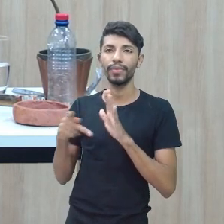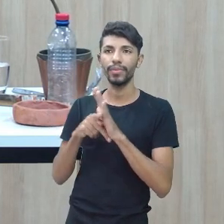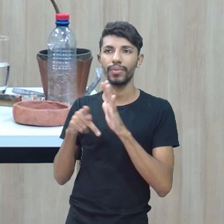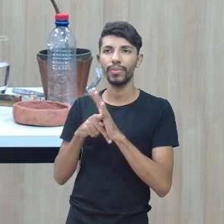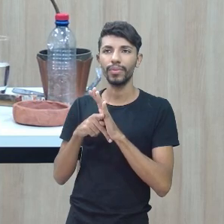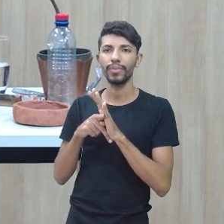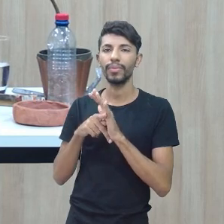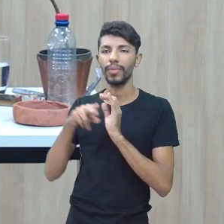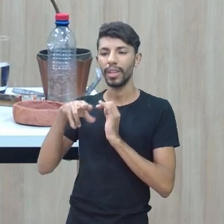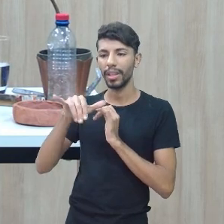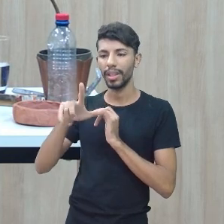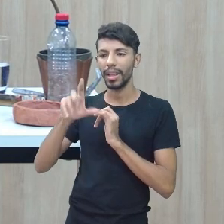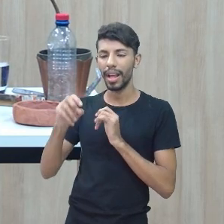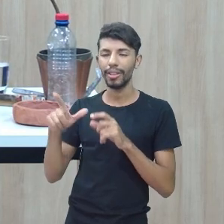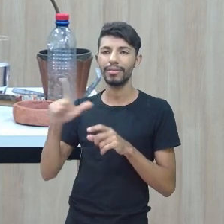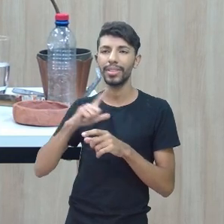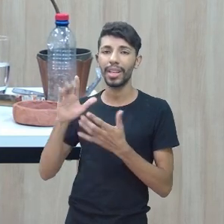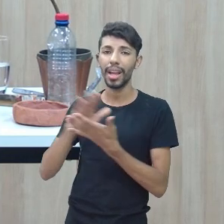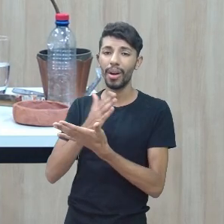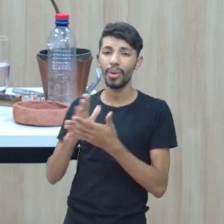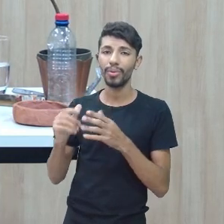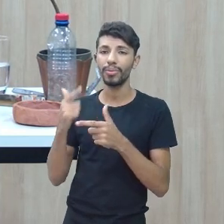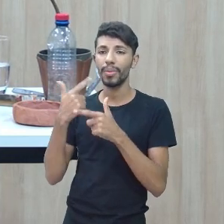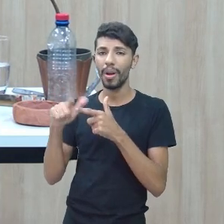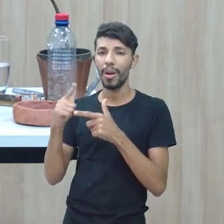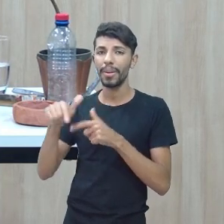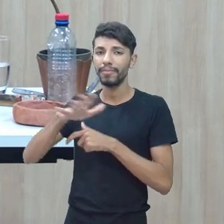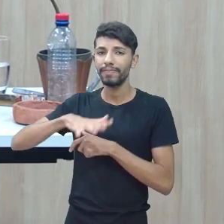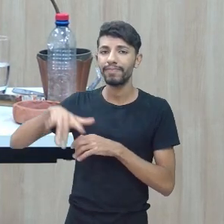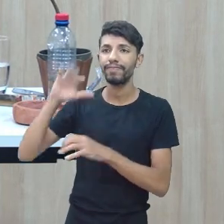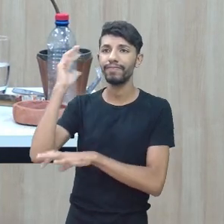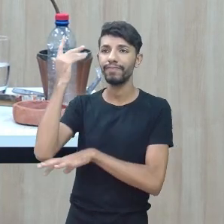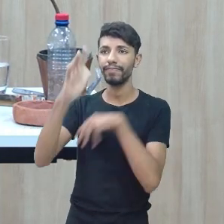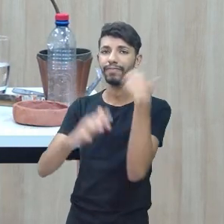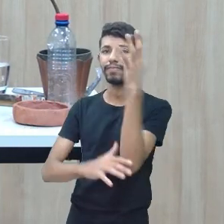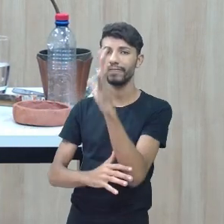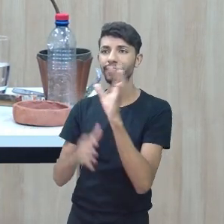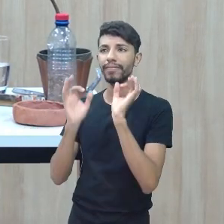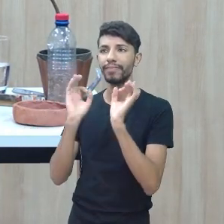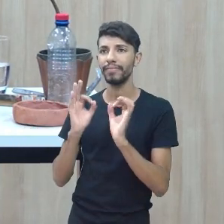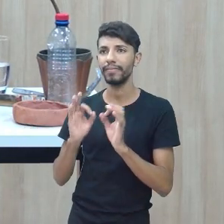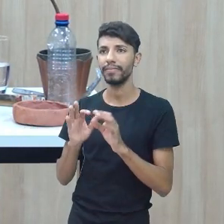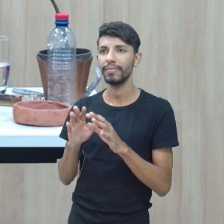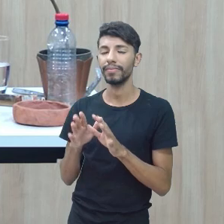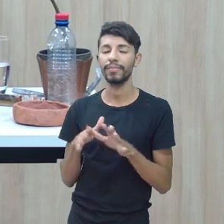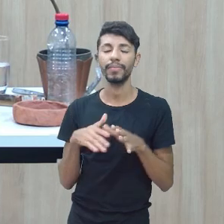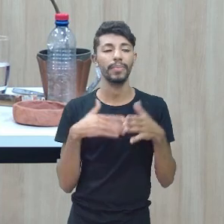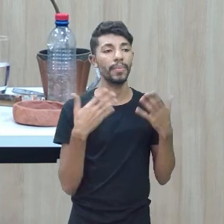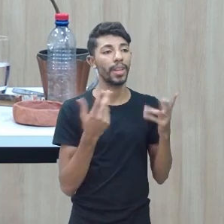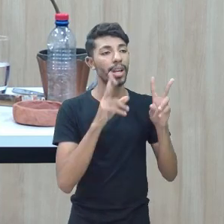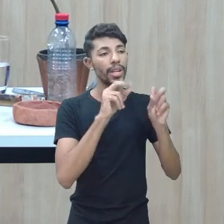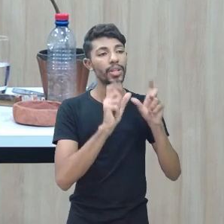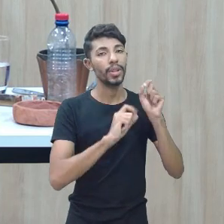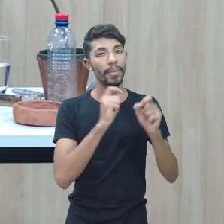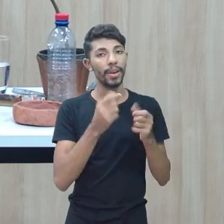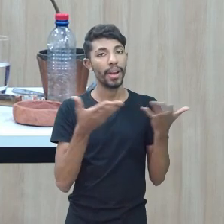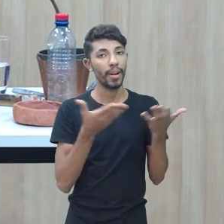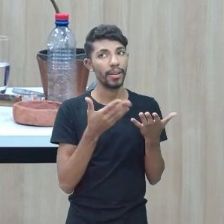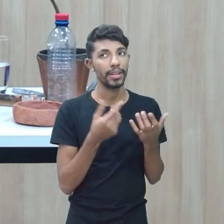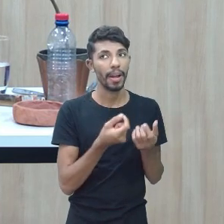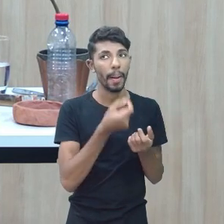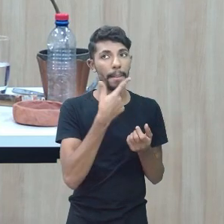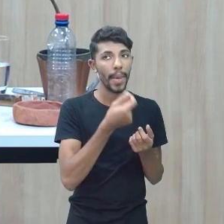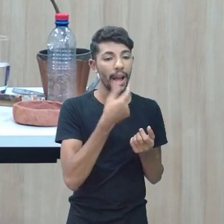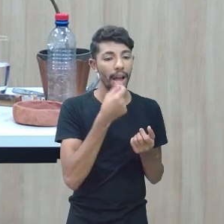meio ambiente. E vamos falar também do material sintético, a questão dos medicamentos e das drogas, né? Que muitas vezes elas